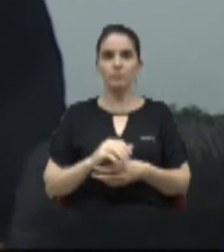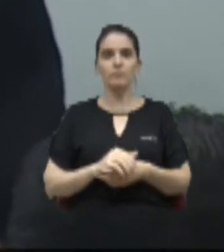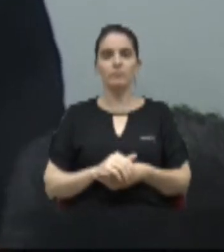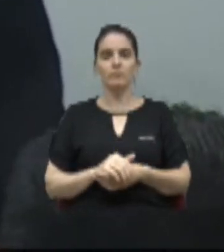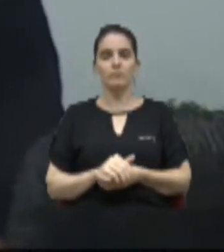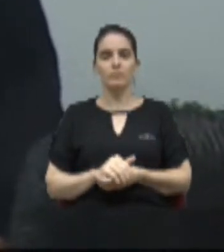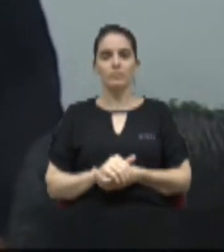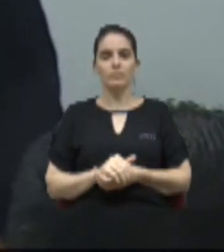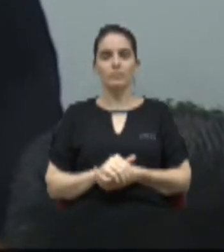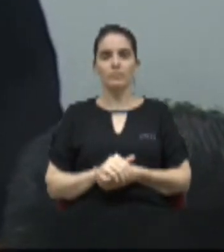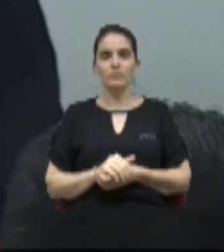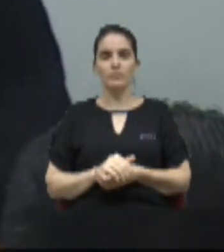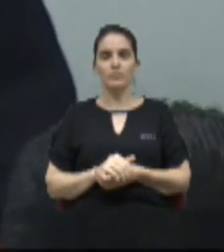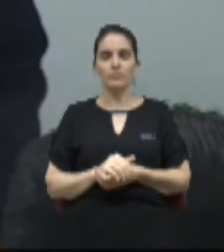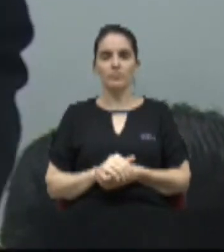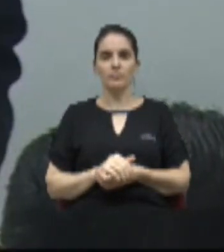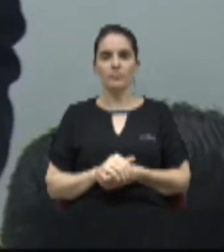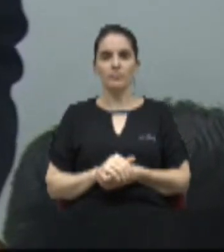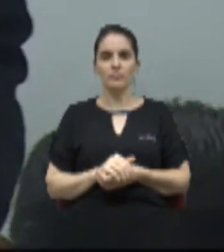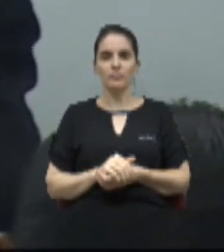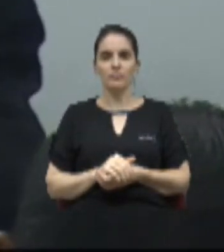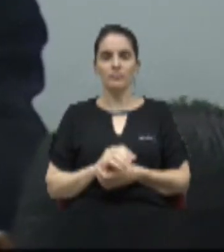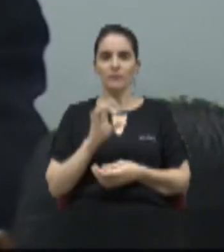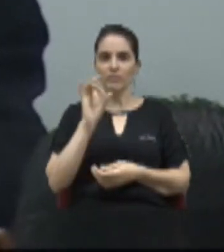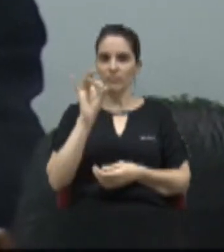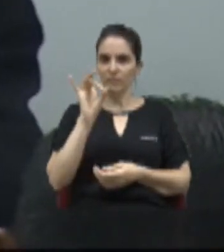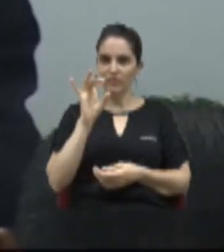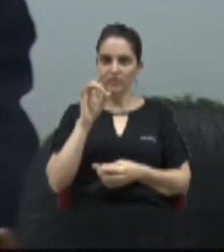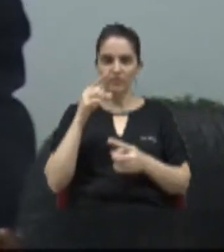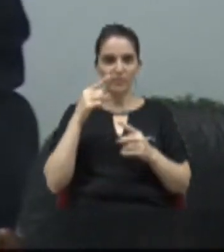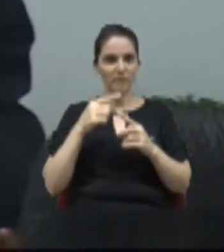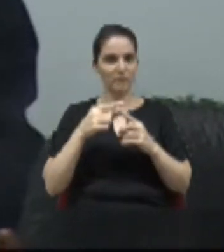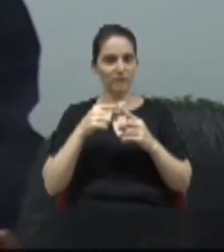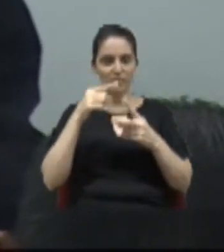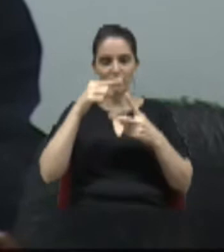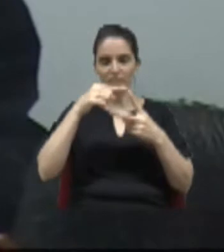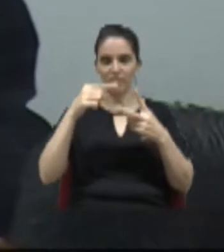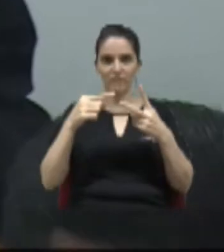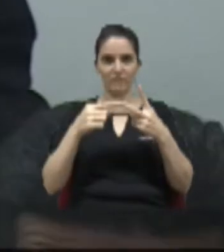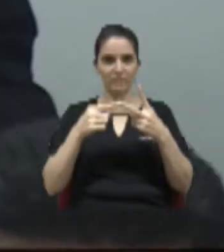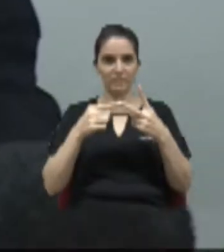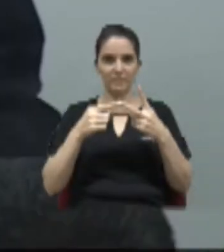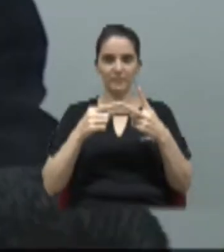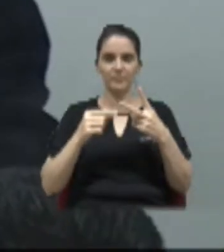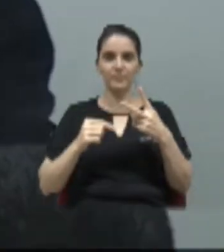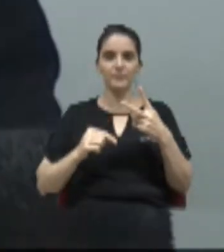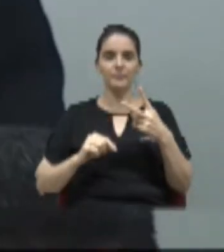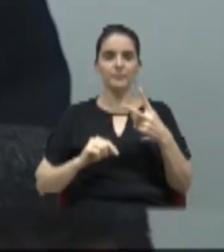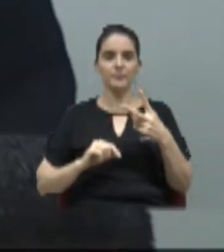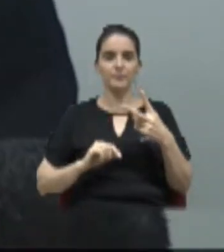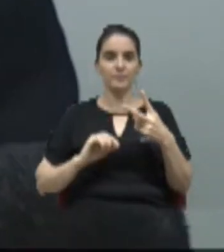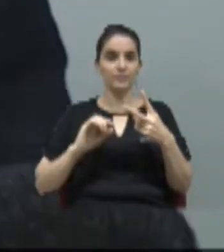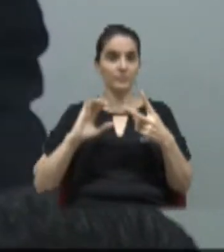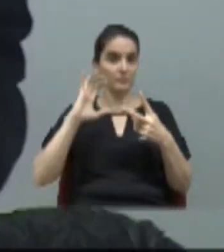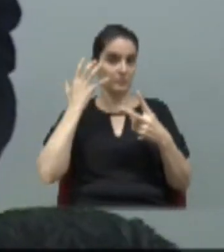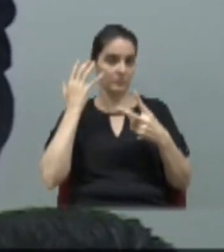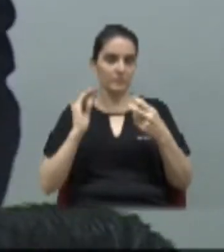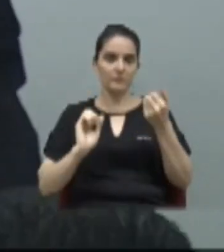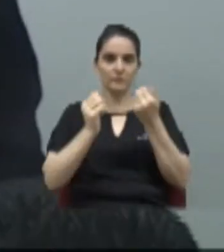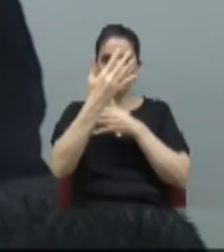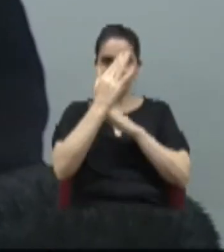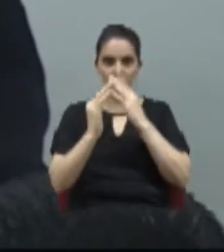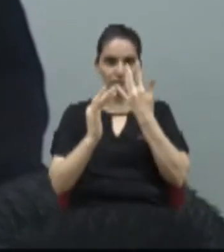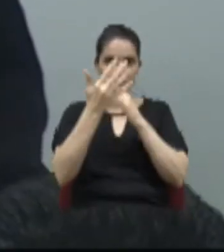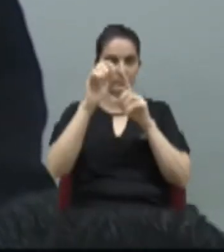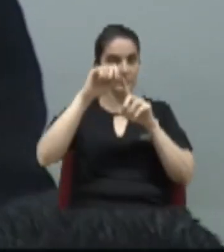Tetzner, não só pelas duas homenagens que recebeu no mês de fevereiro e no mês